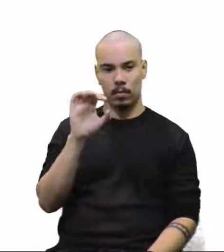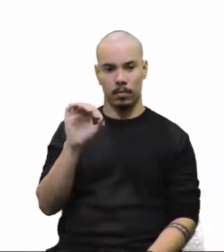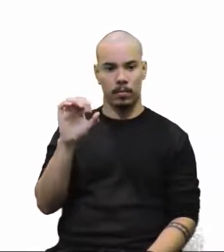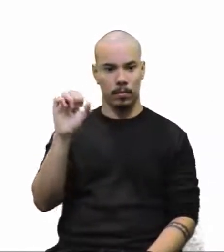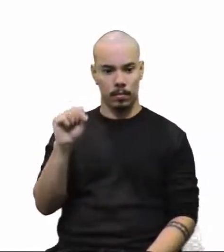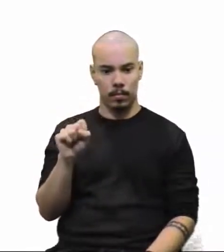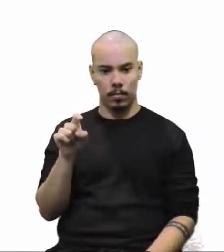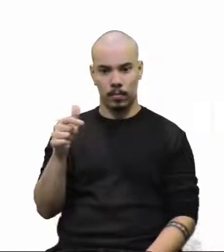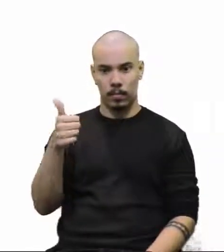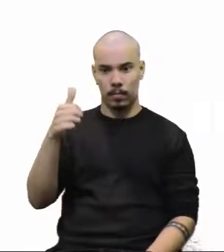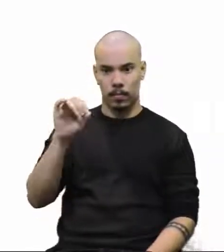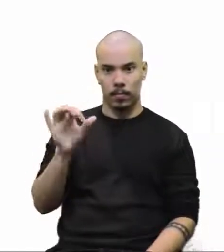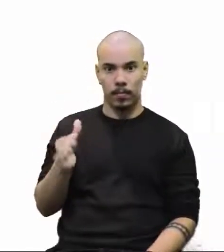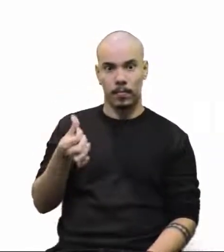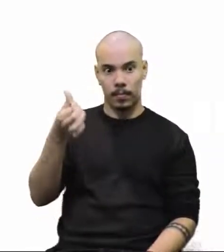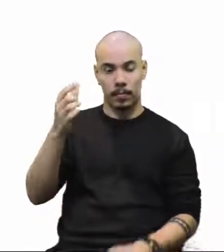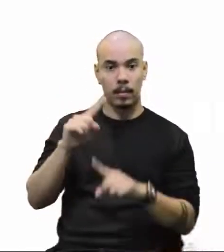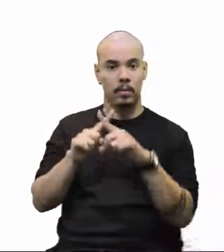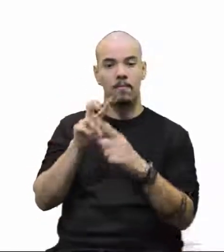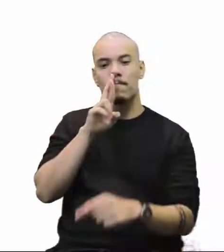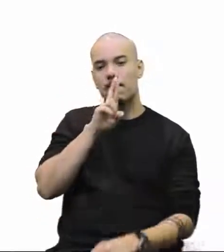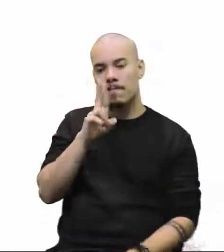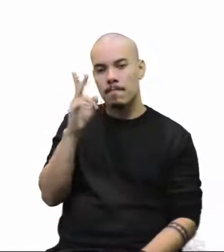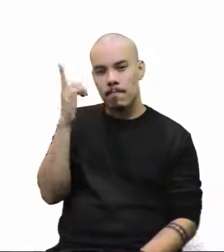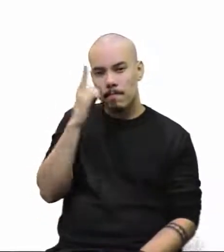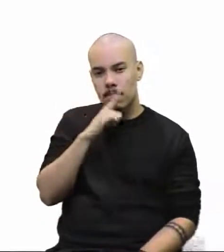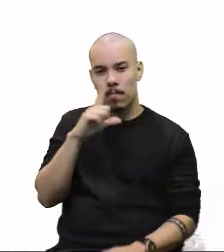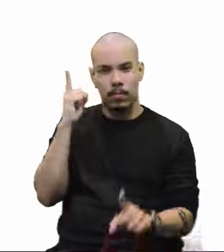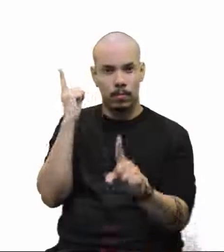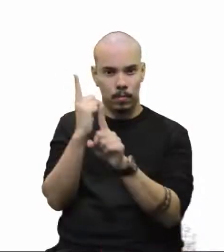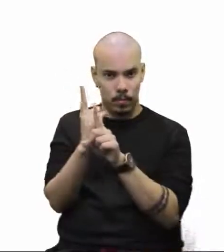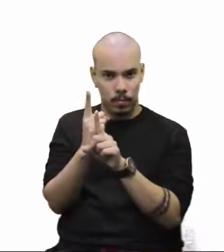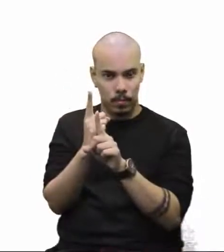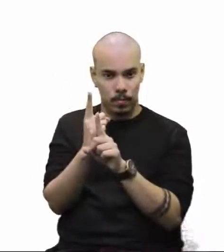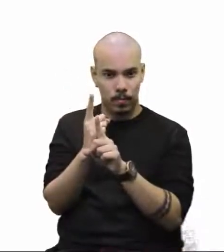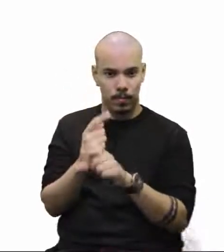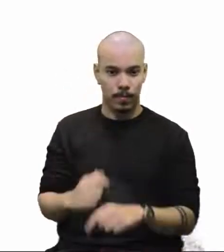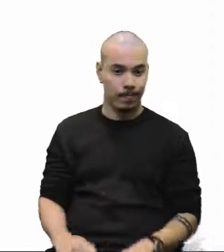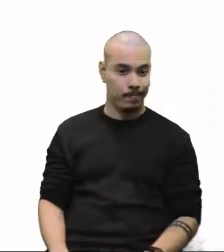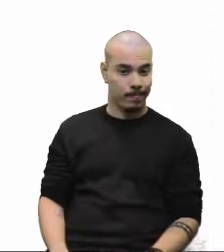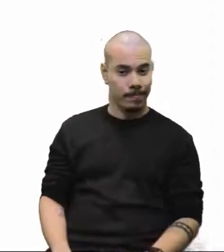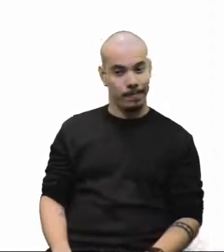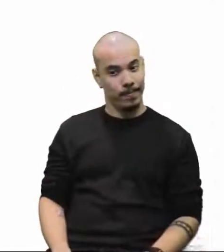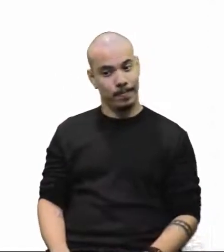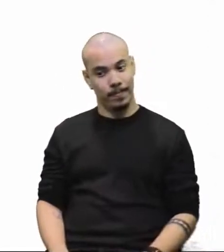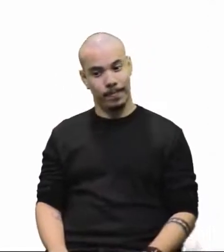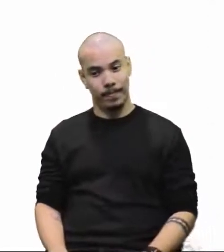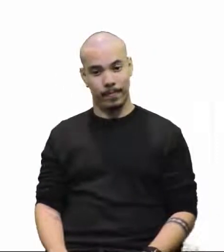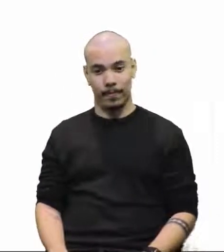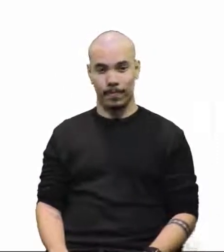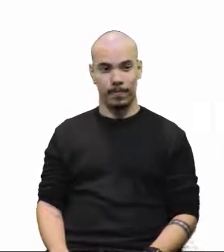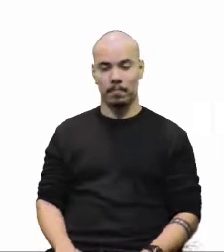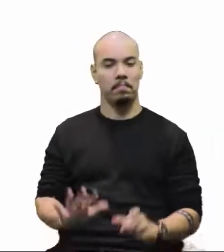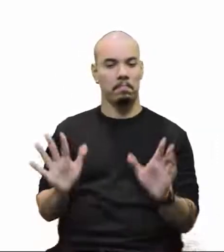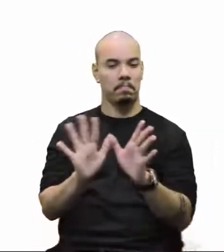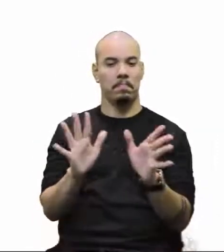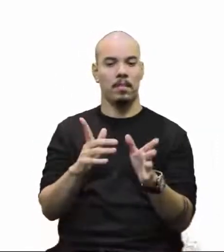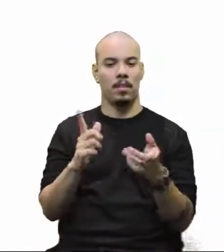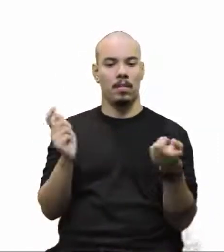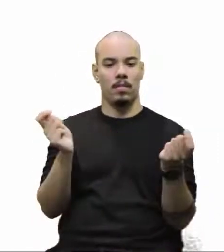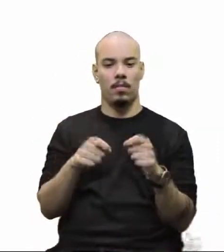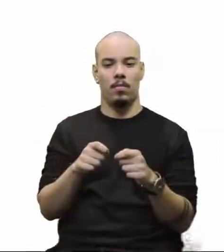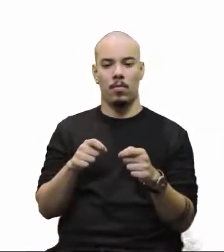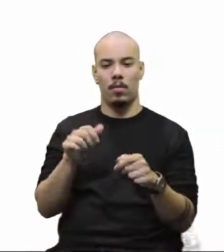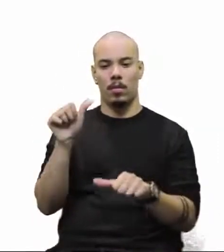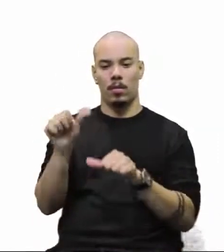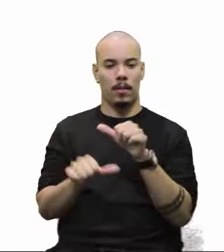0,008. Mas esse resultado eu consigo achar ele na resposta, escrito, né? Aí ele fala, não, professor, eu vou transformar aqui, ó,